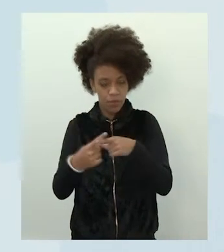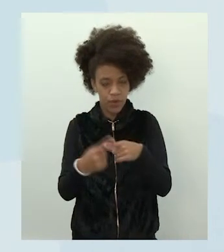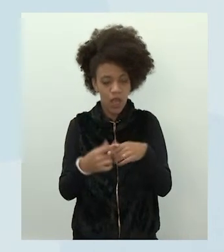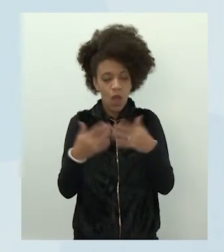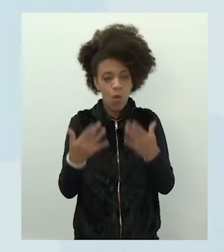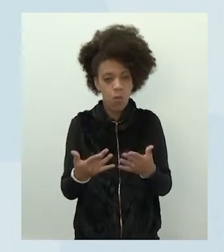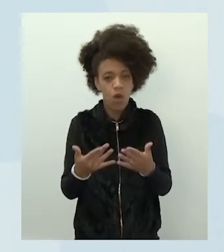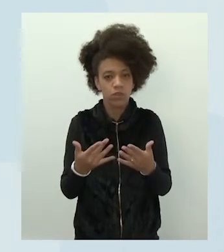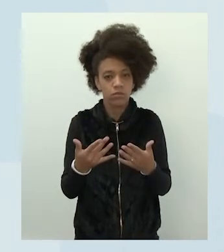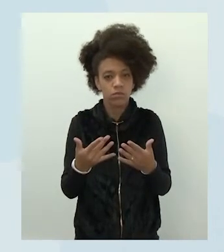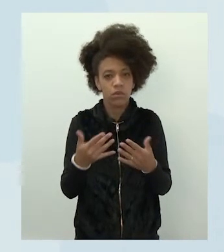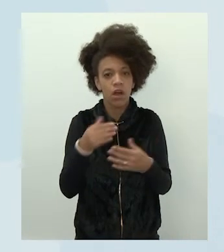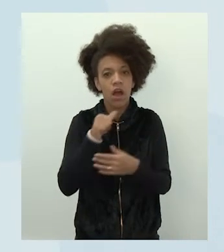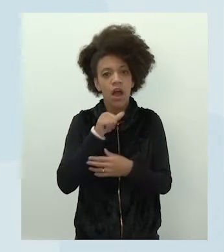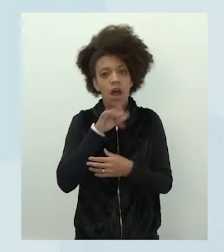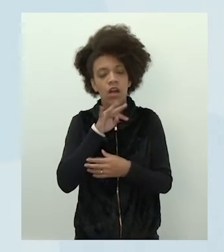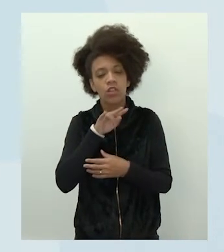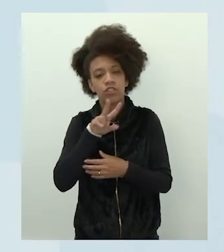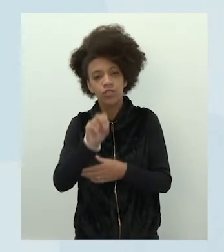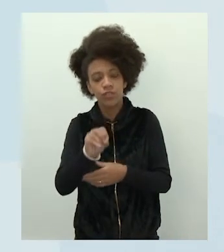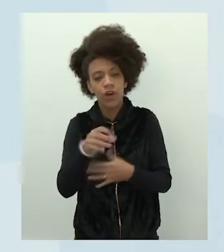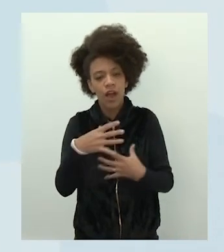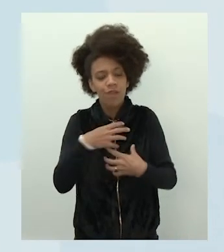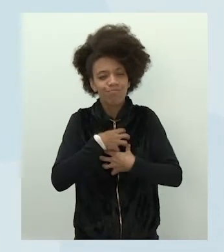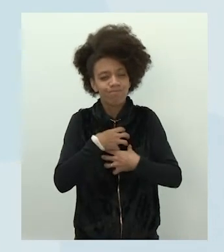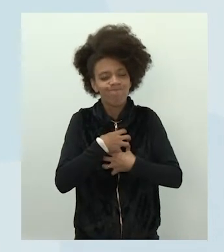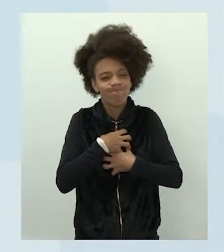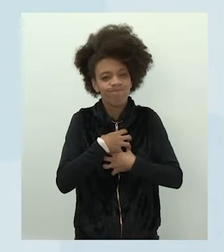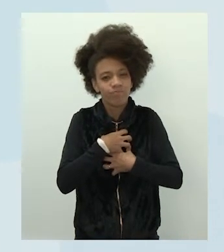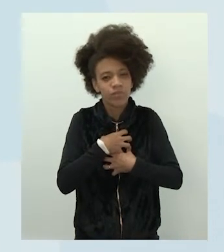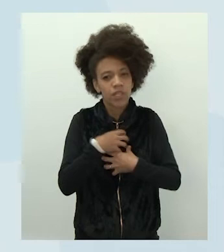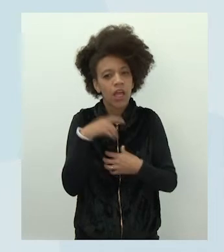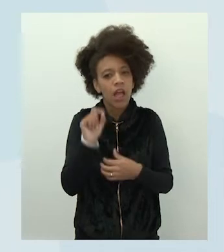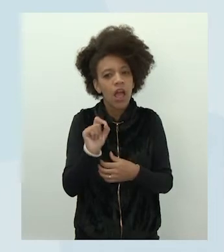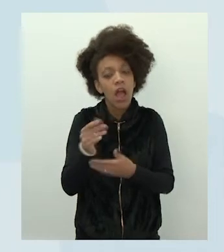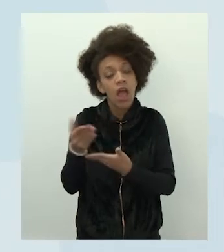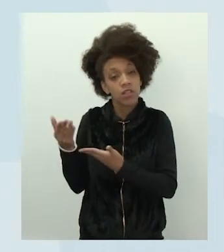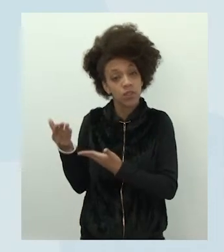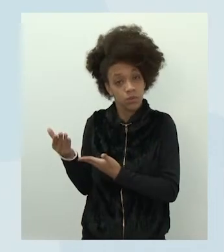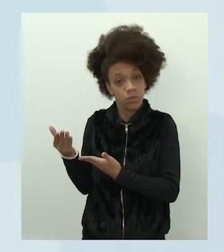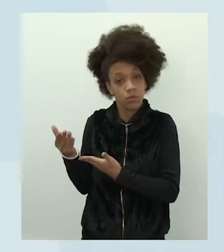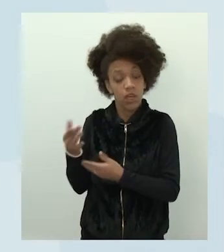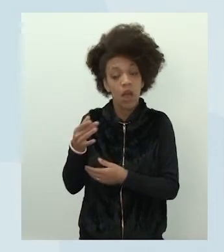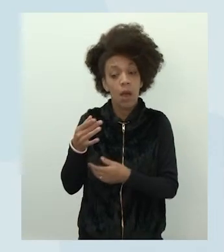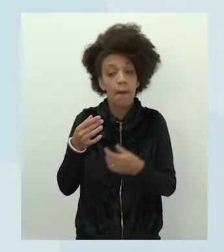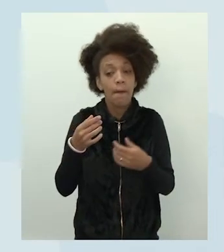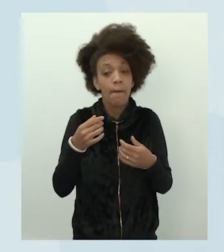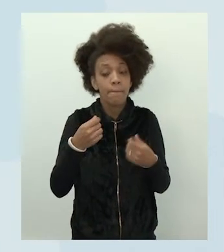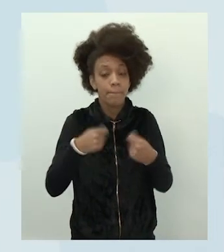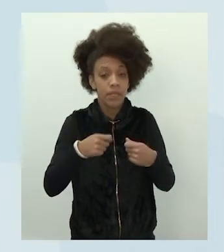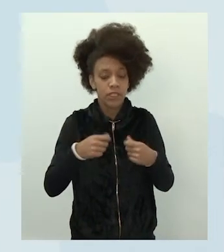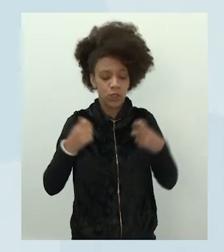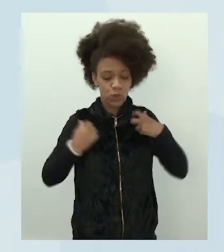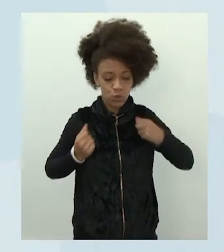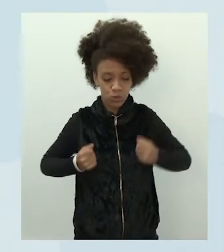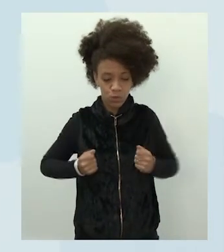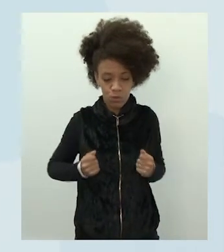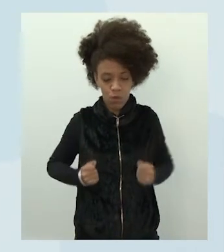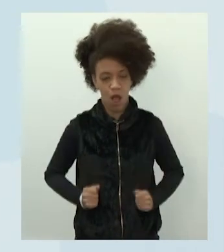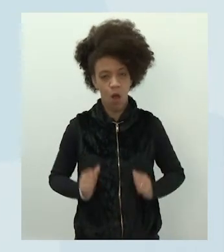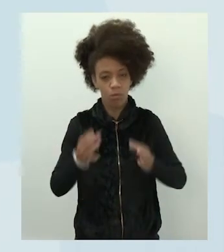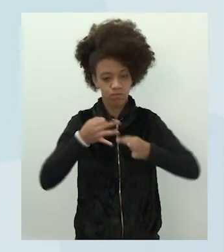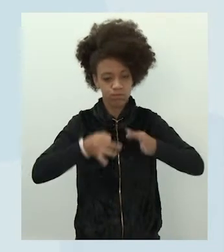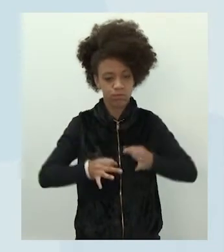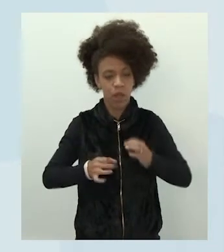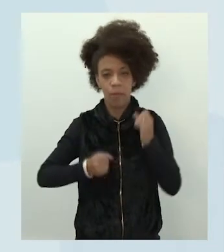fala ativo, a impressão que dá é que é isso aí, gente. Eu tenho que pôr uma roupa para